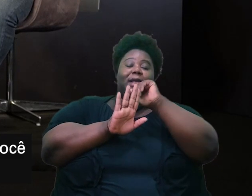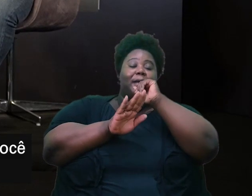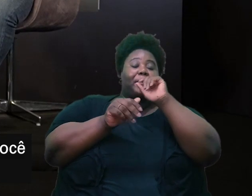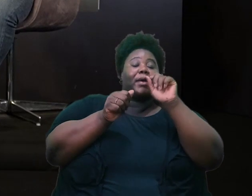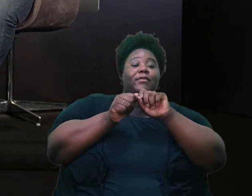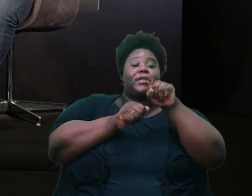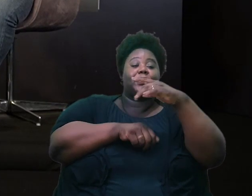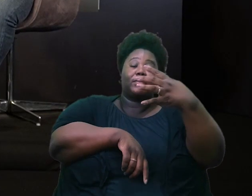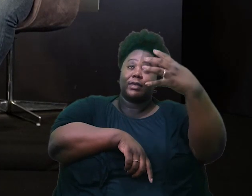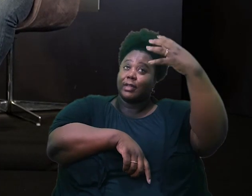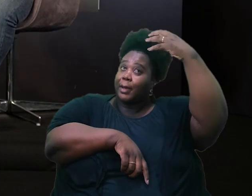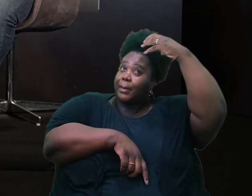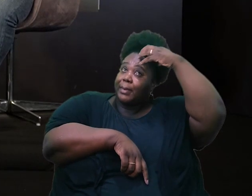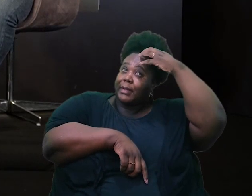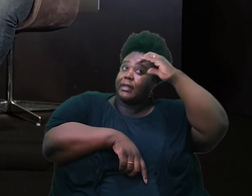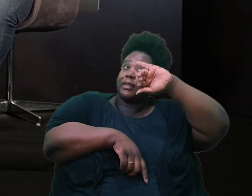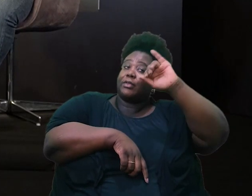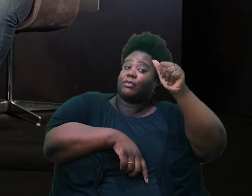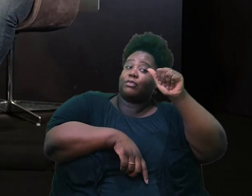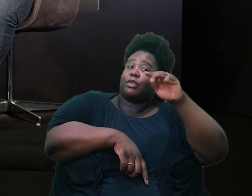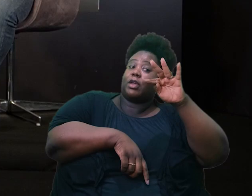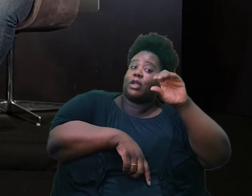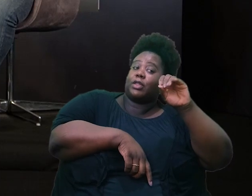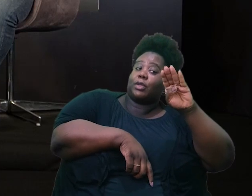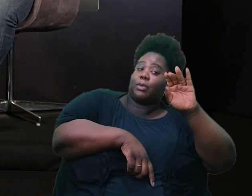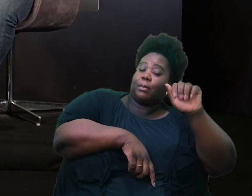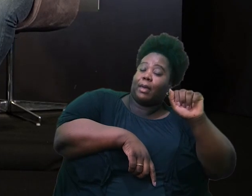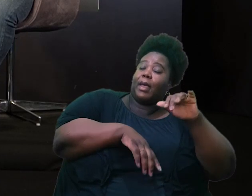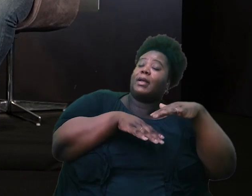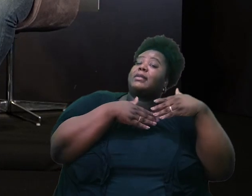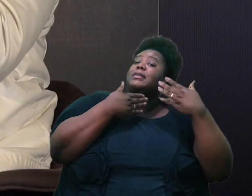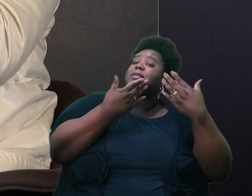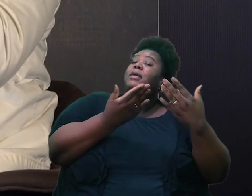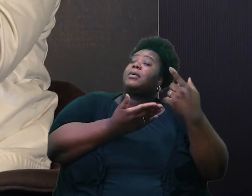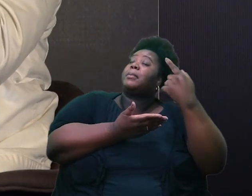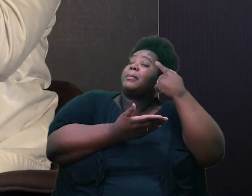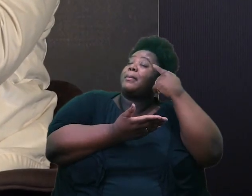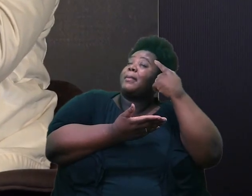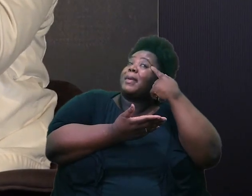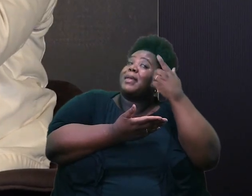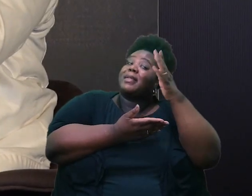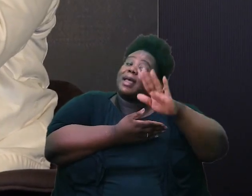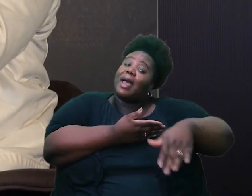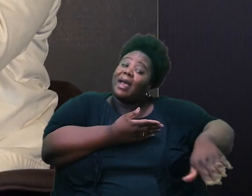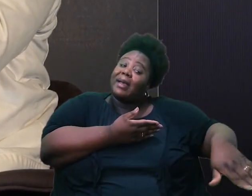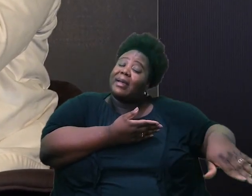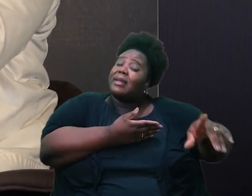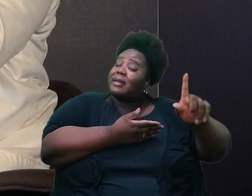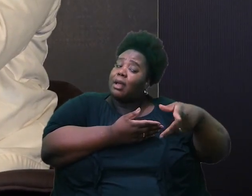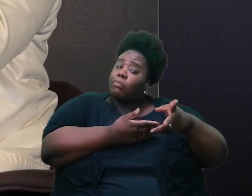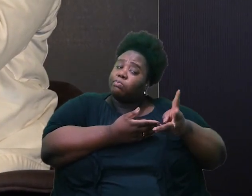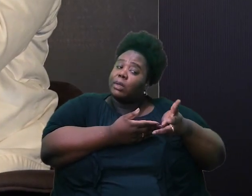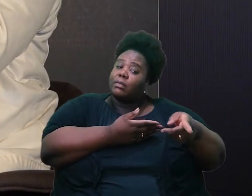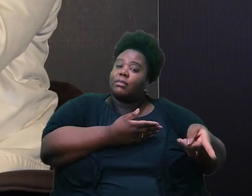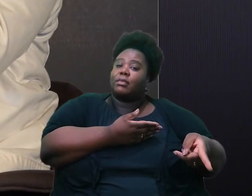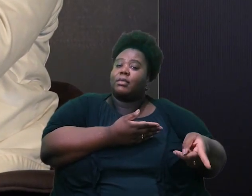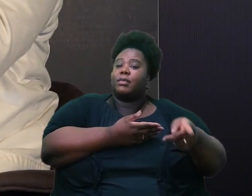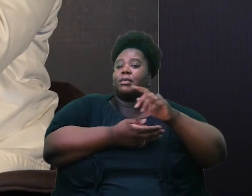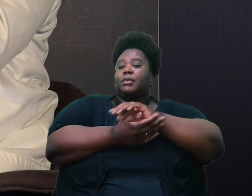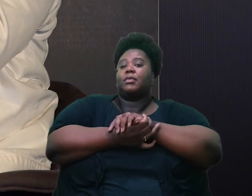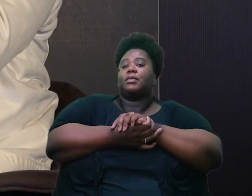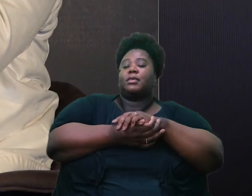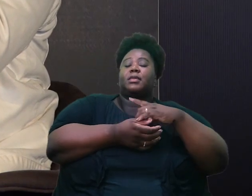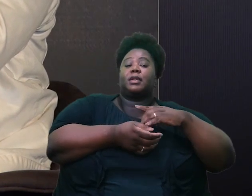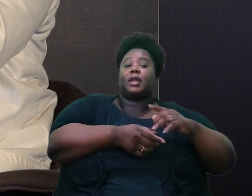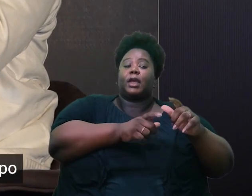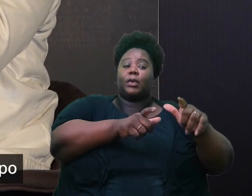princesa do Jatobá, né? E aí pensar essa criança que, ao mesmo tempo, tem esse